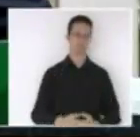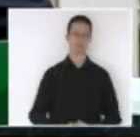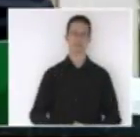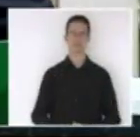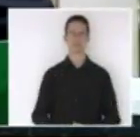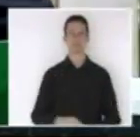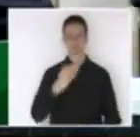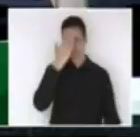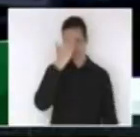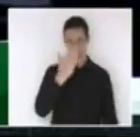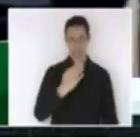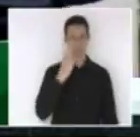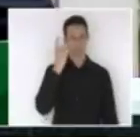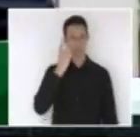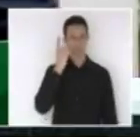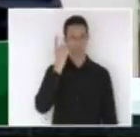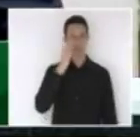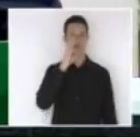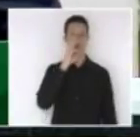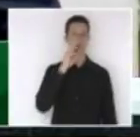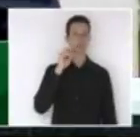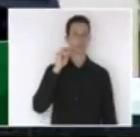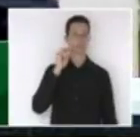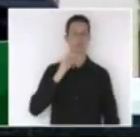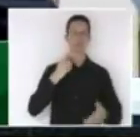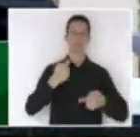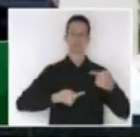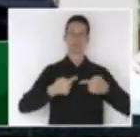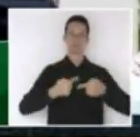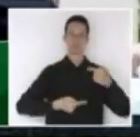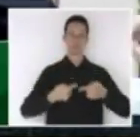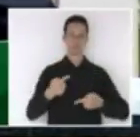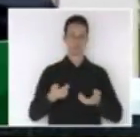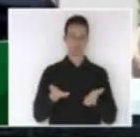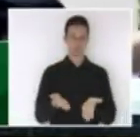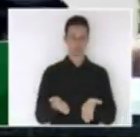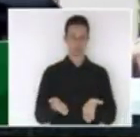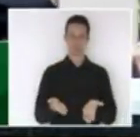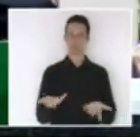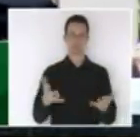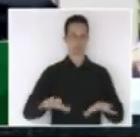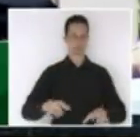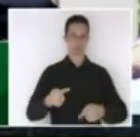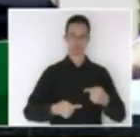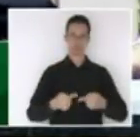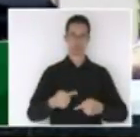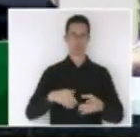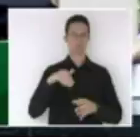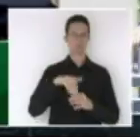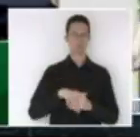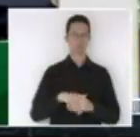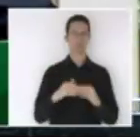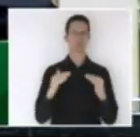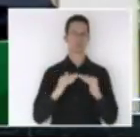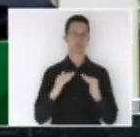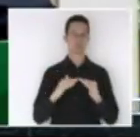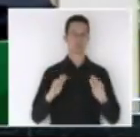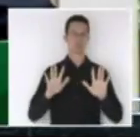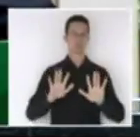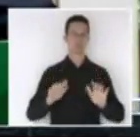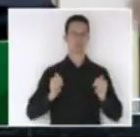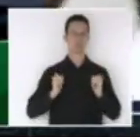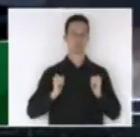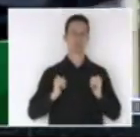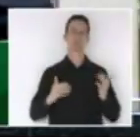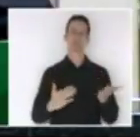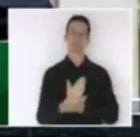Mário Marcondes. Em discussão, as atas que acabam de ser lidas, não havendo que discutir em votação. Quem tiver de acordo, permaneça como está.